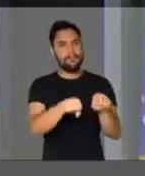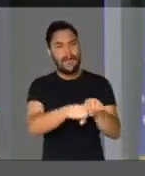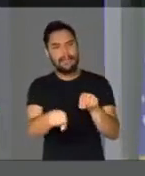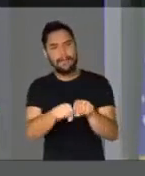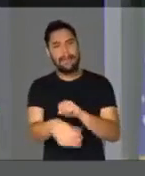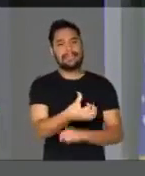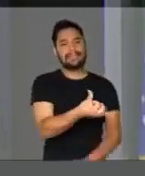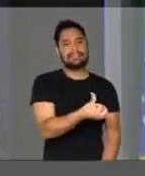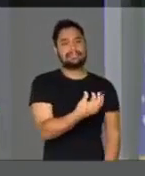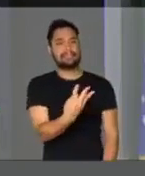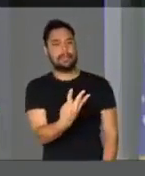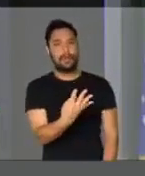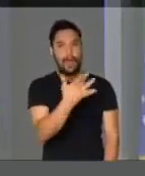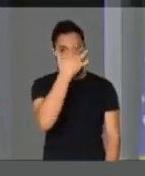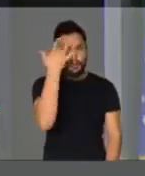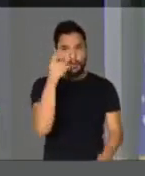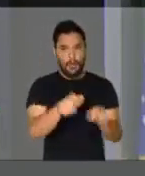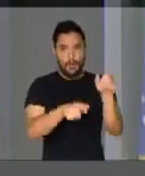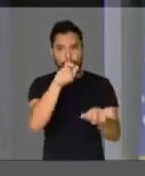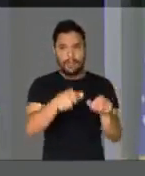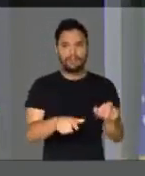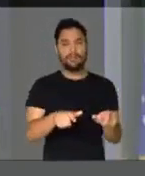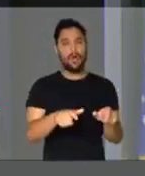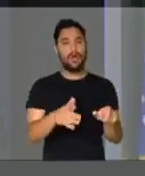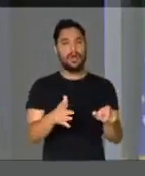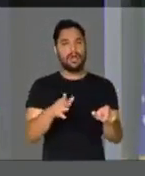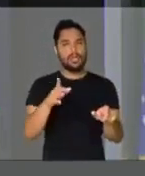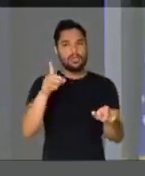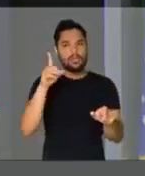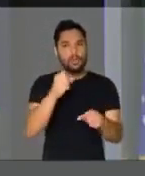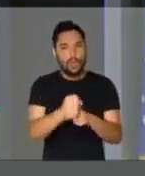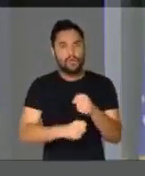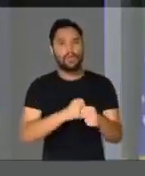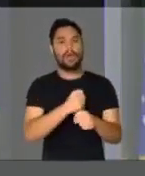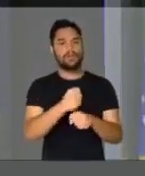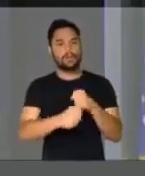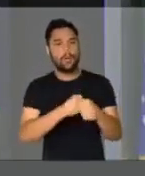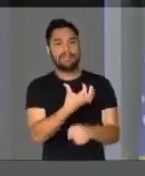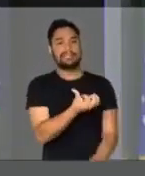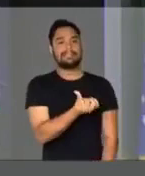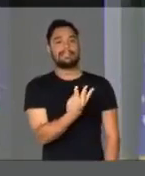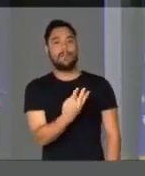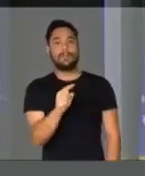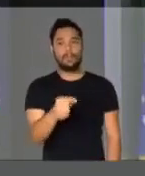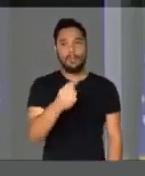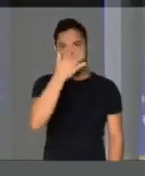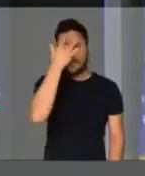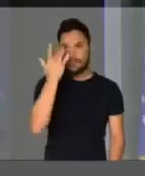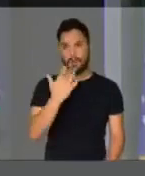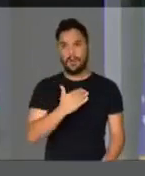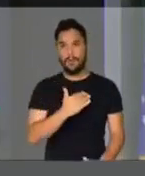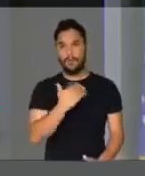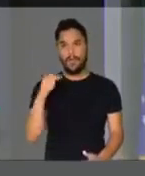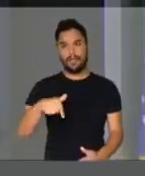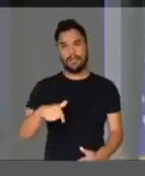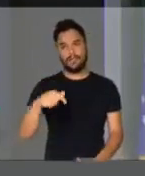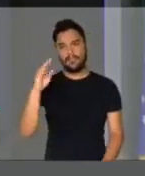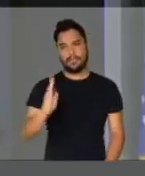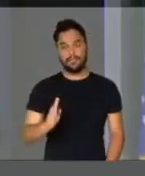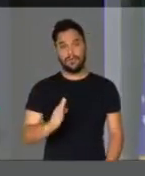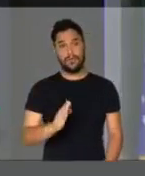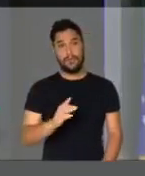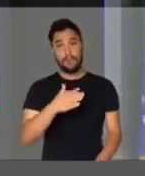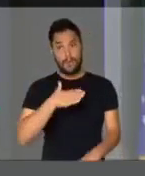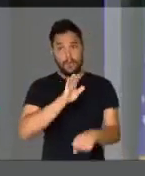64 mil irmãos brasileiros a cada ano. Mais de 1.000 vidas somente no meu querido Mato